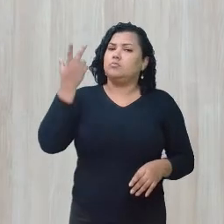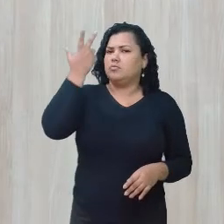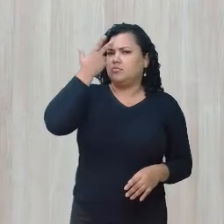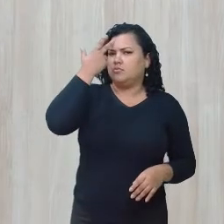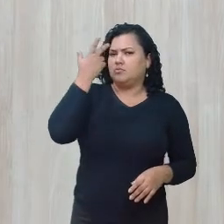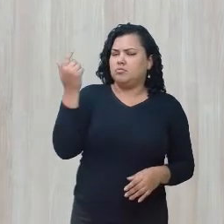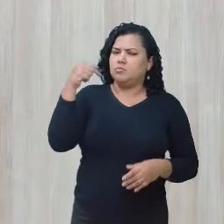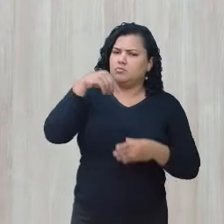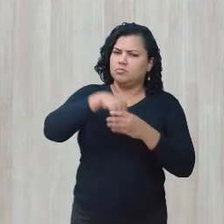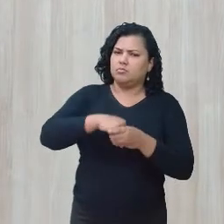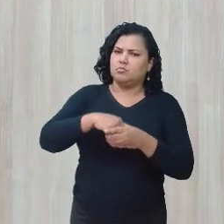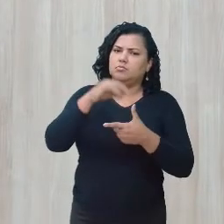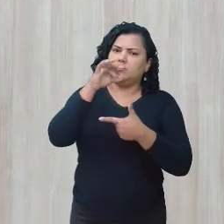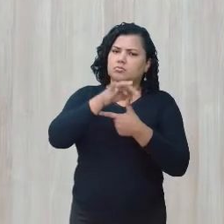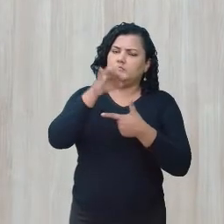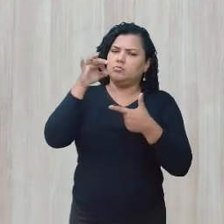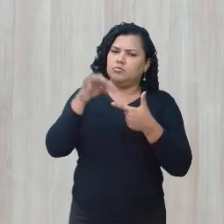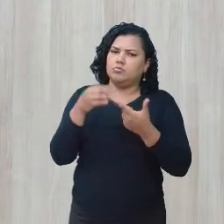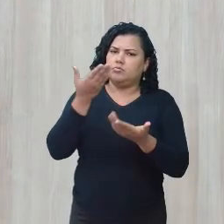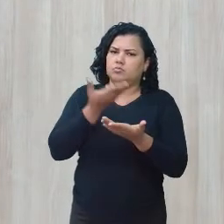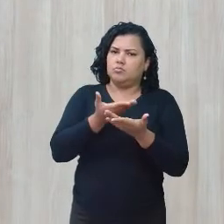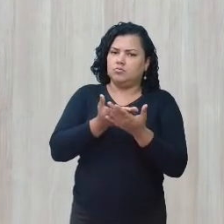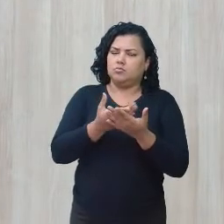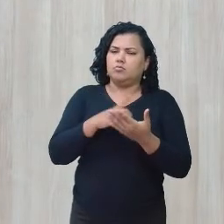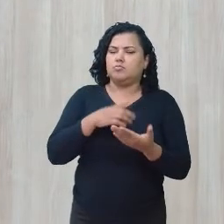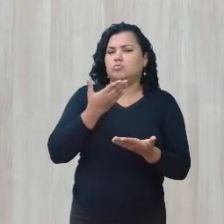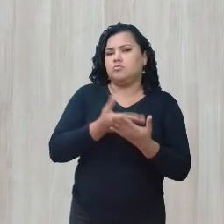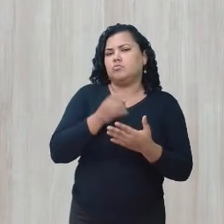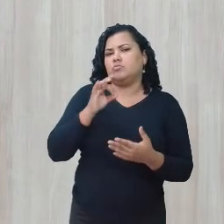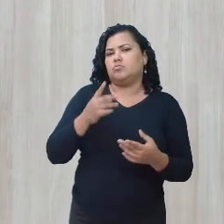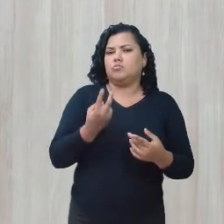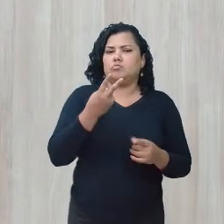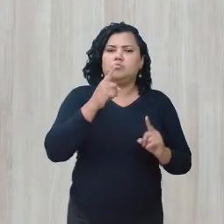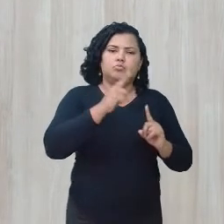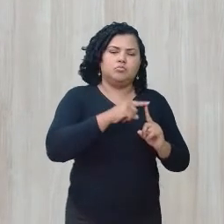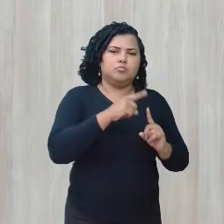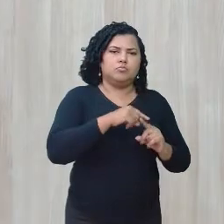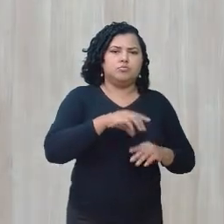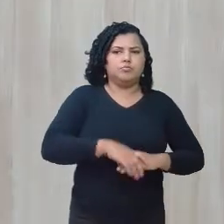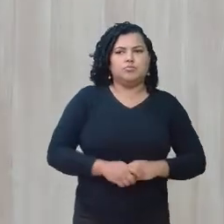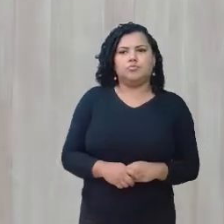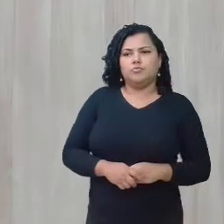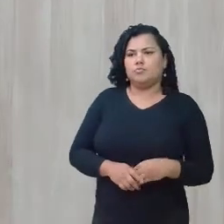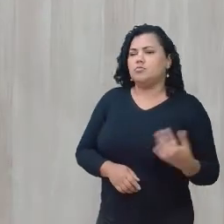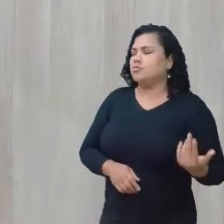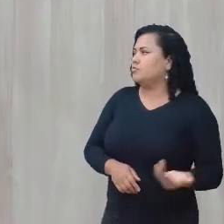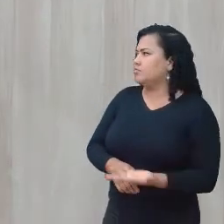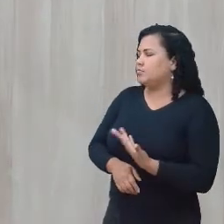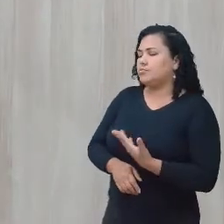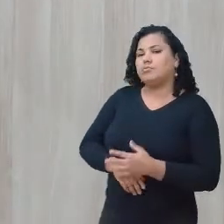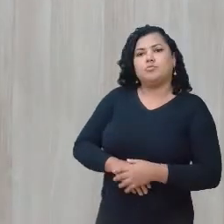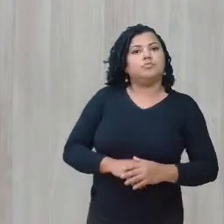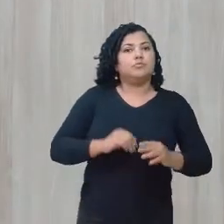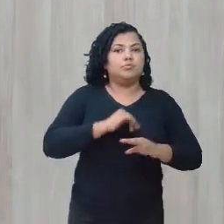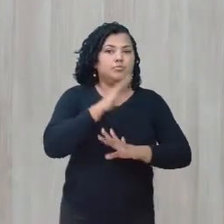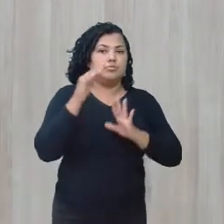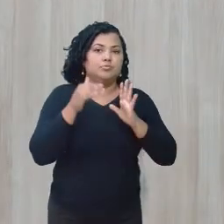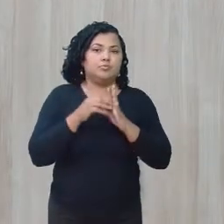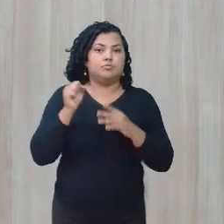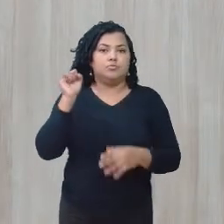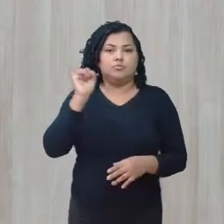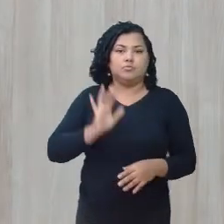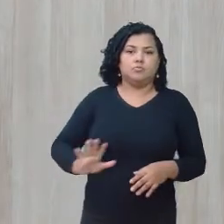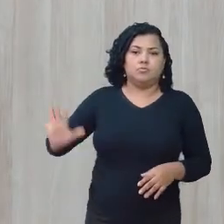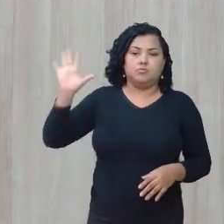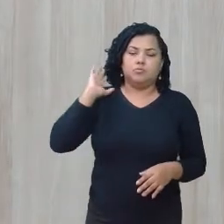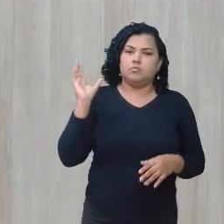geometria escolar, a gente estuda apenas 2 tipos de quadriláteros, tá certo? Então, todas as animações utilizadas